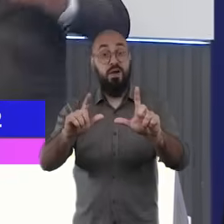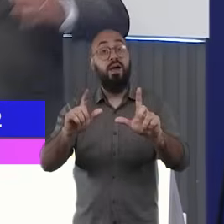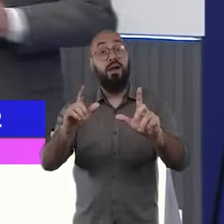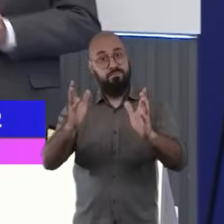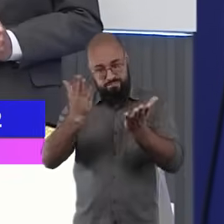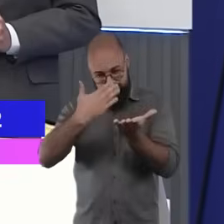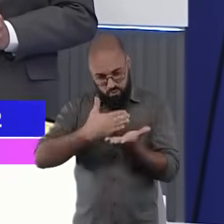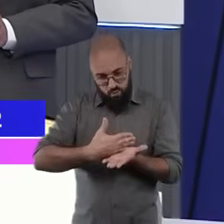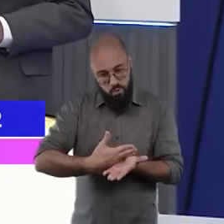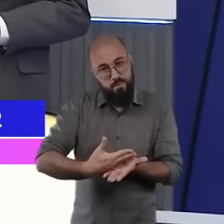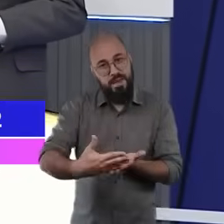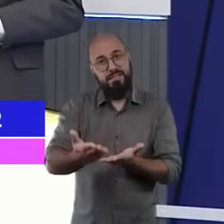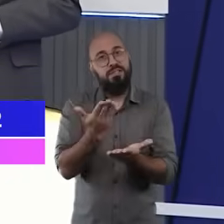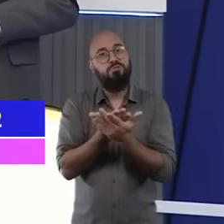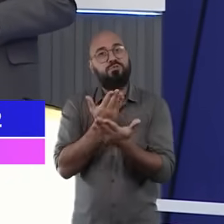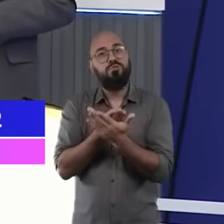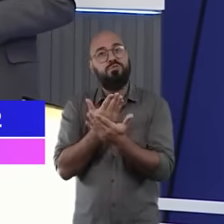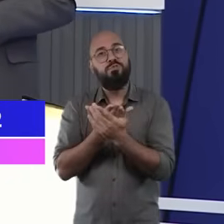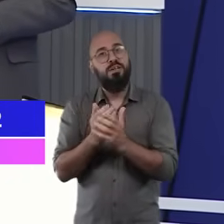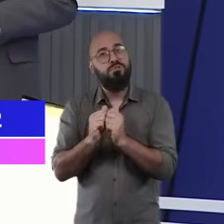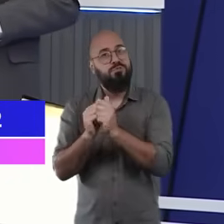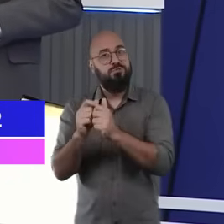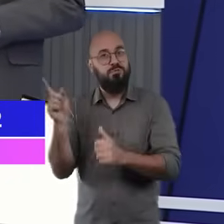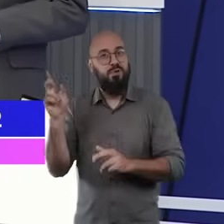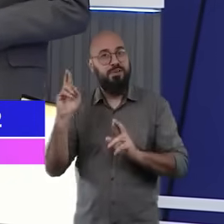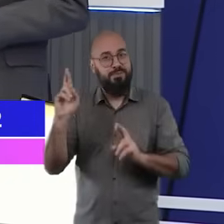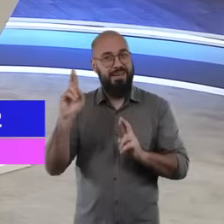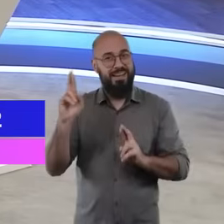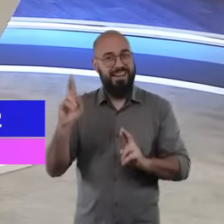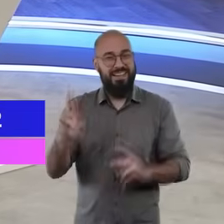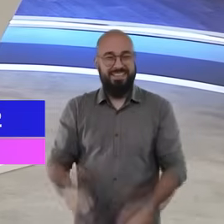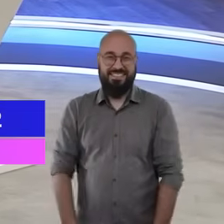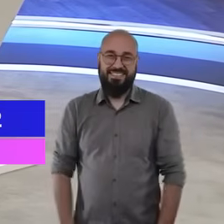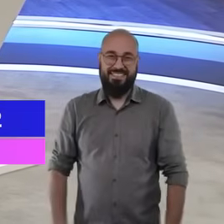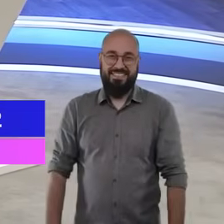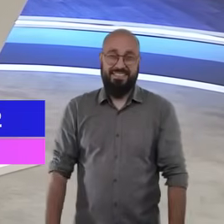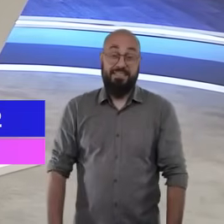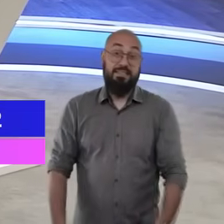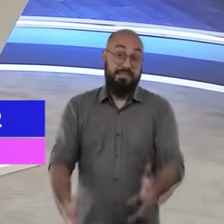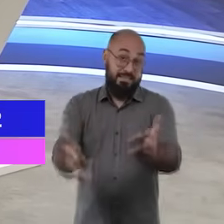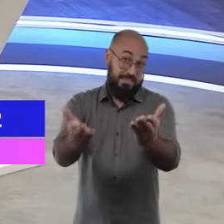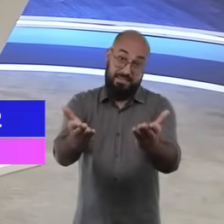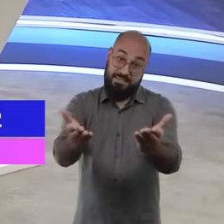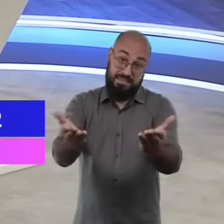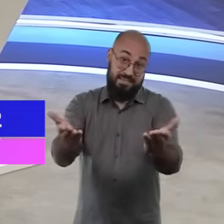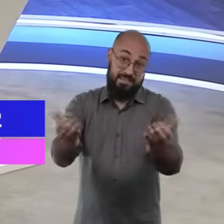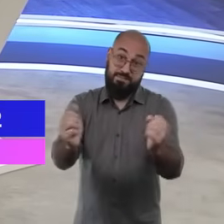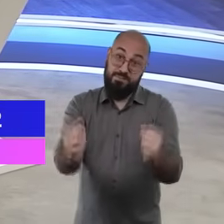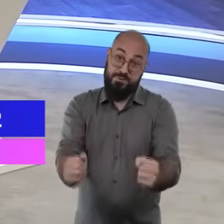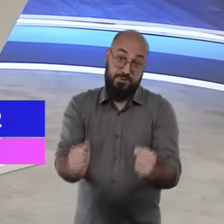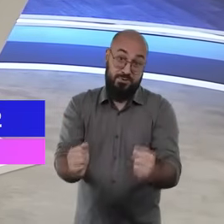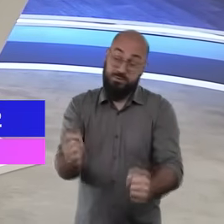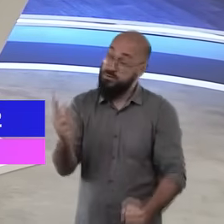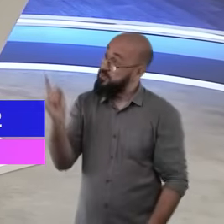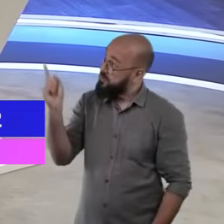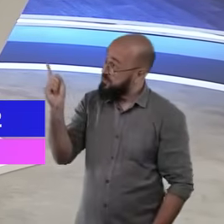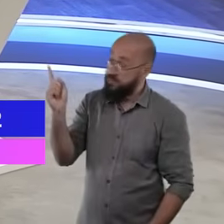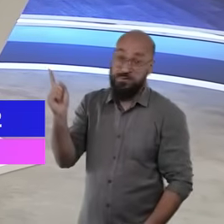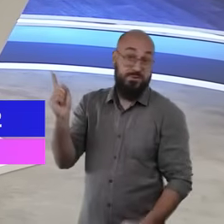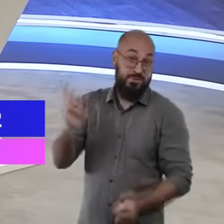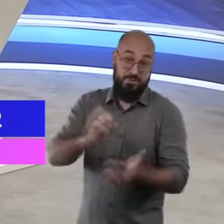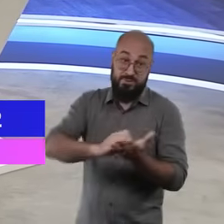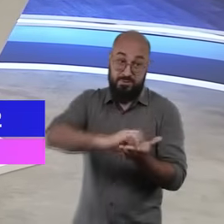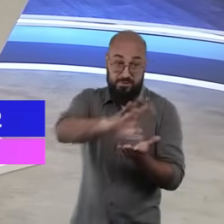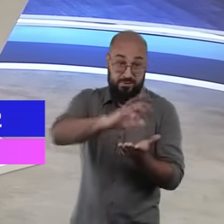começo a estudar a Bíblia com a Esperança. Legal, né? Então, você pode também compartilhar esse contato com